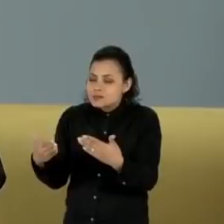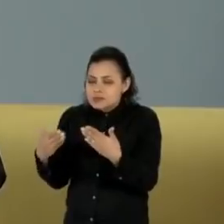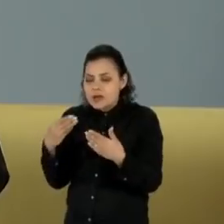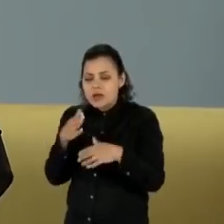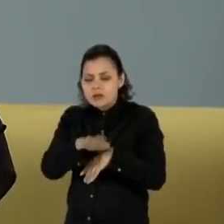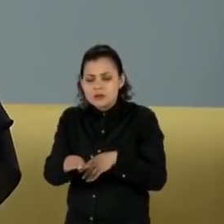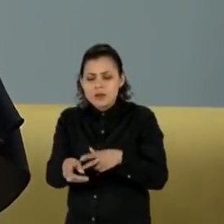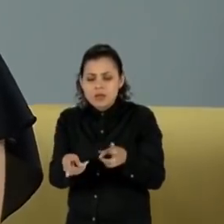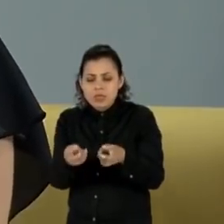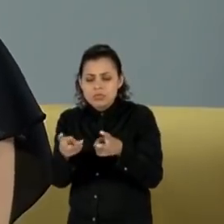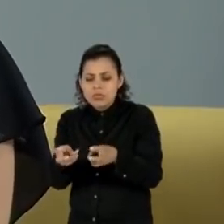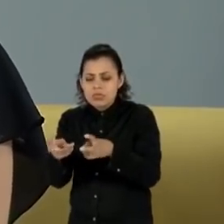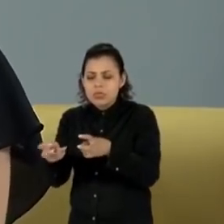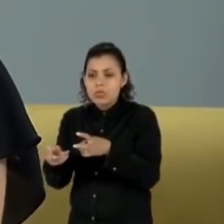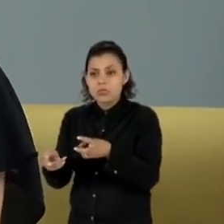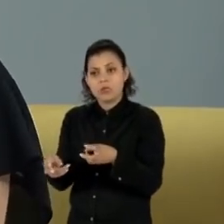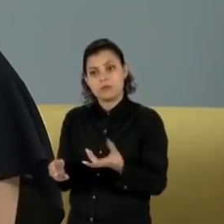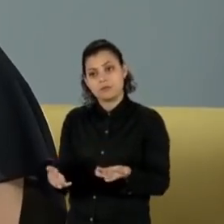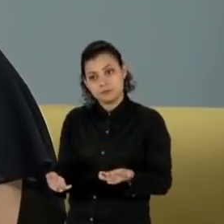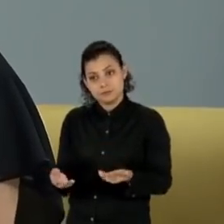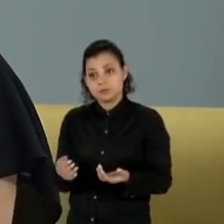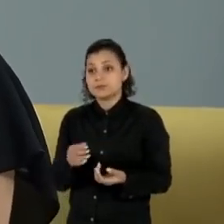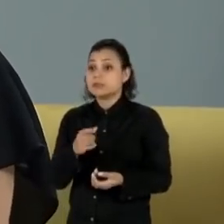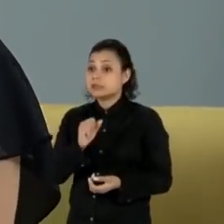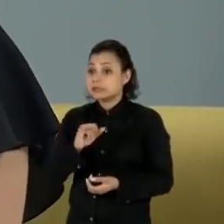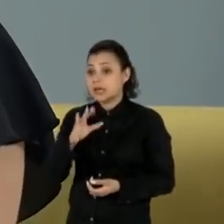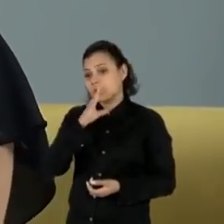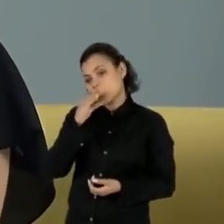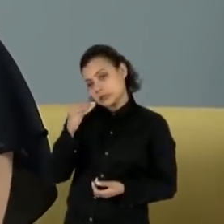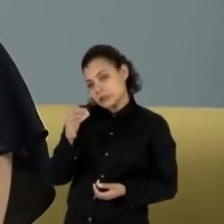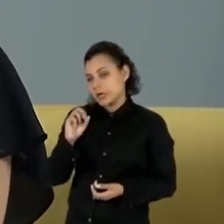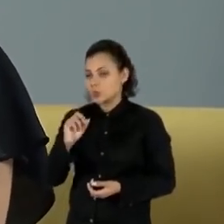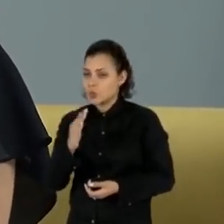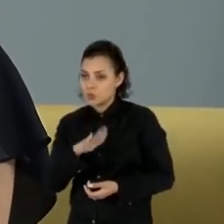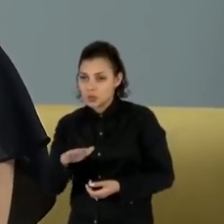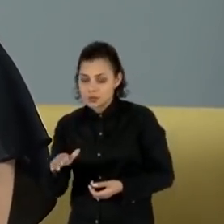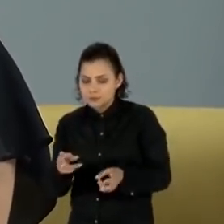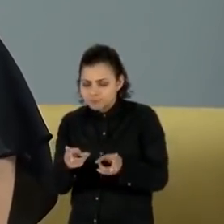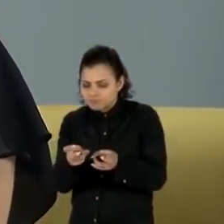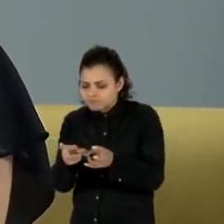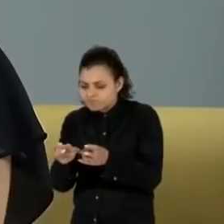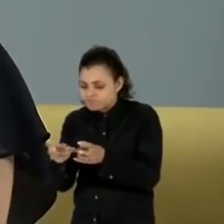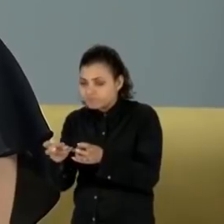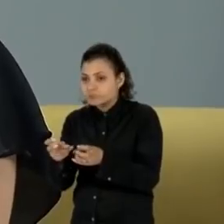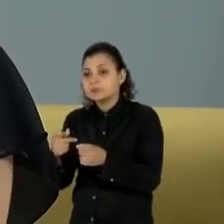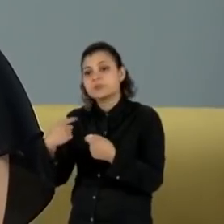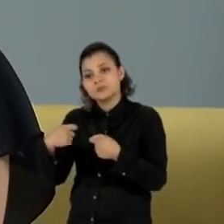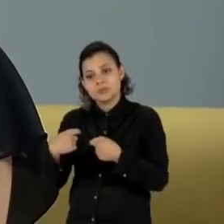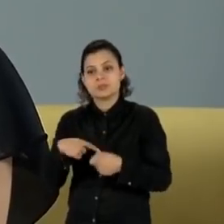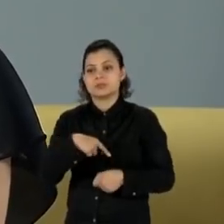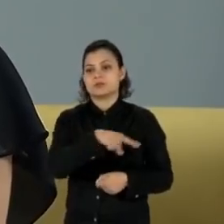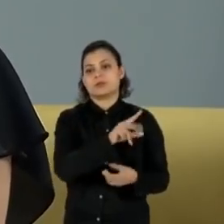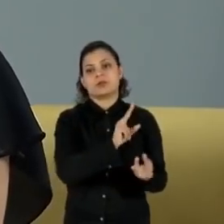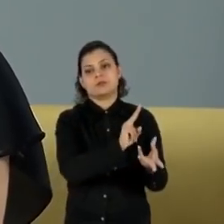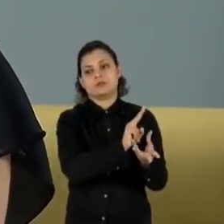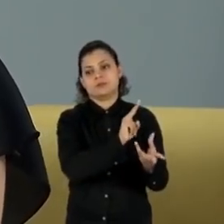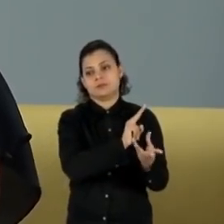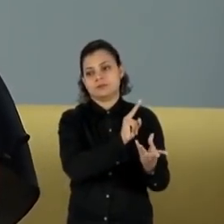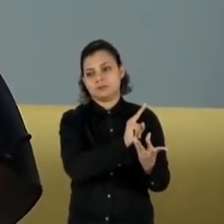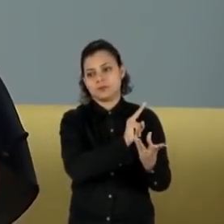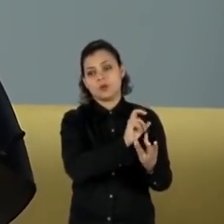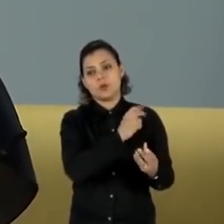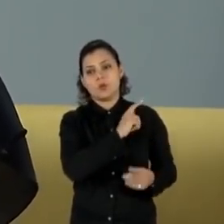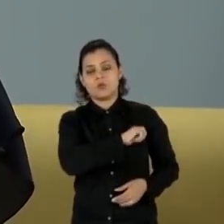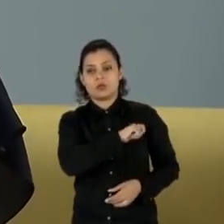essa criança né se for possível com esse adolescente e o importante é que se procure o conselho tutelar